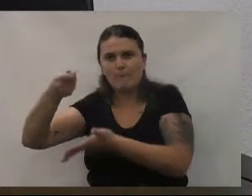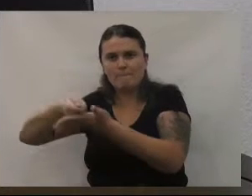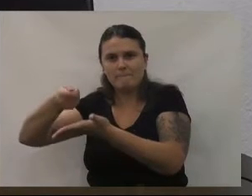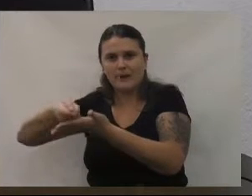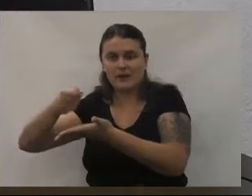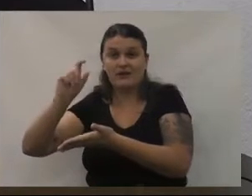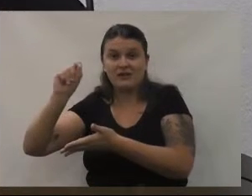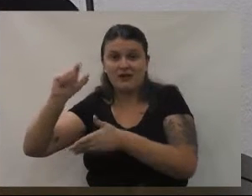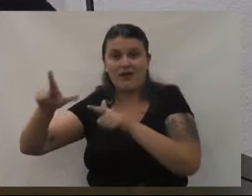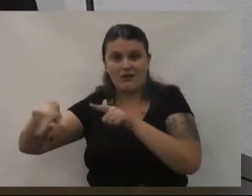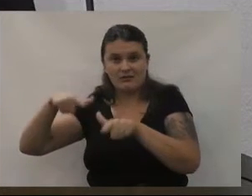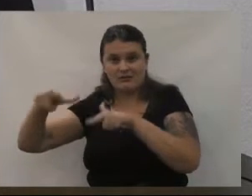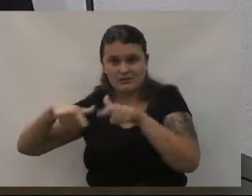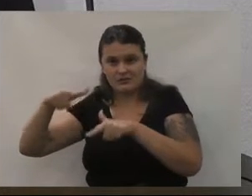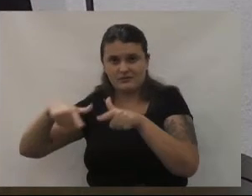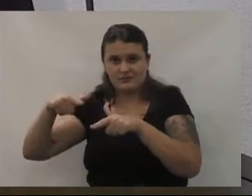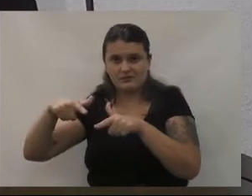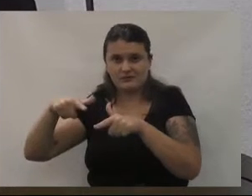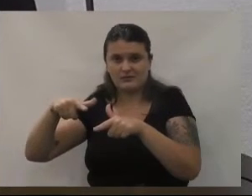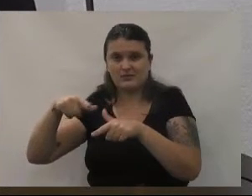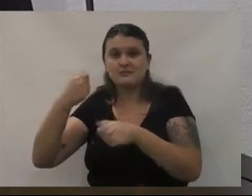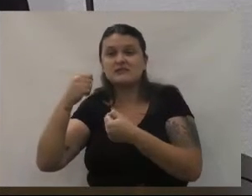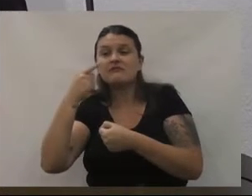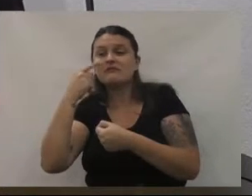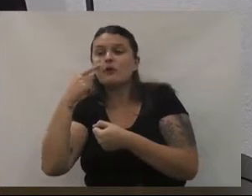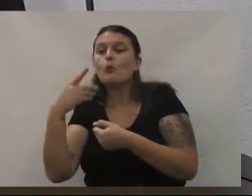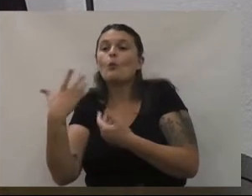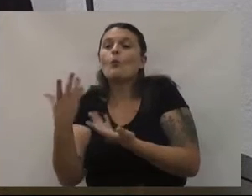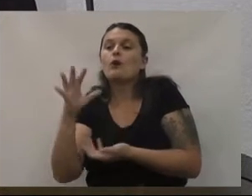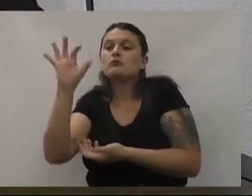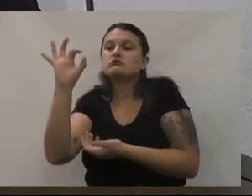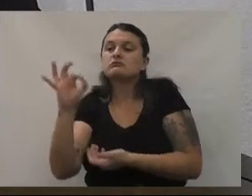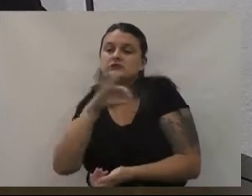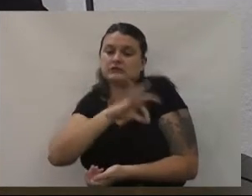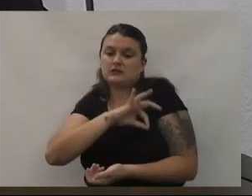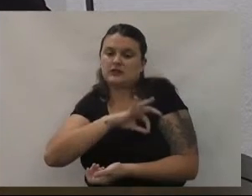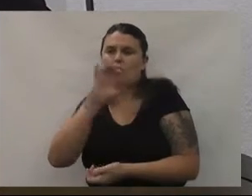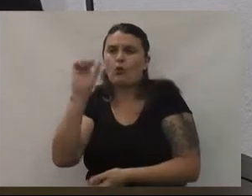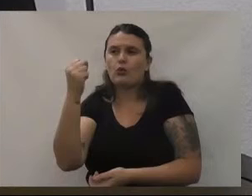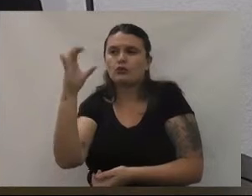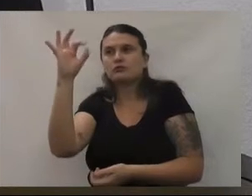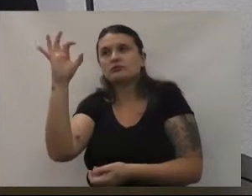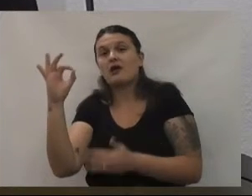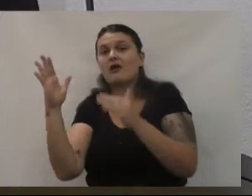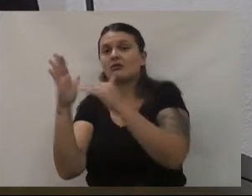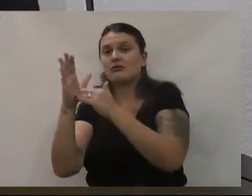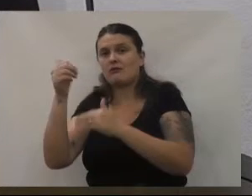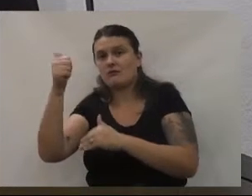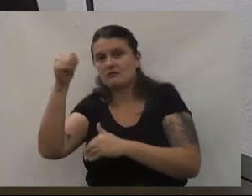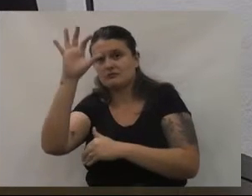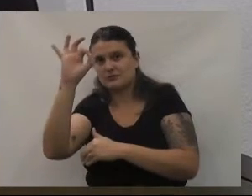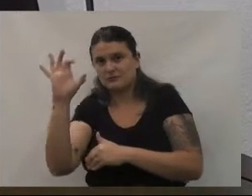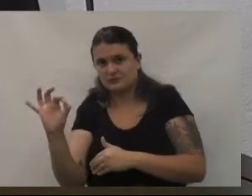dos trabalhadores, que é de acordo com o nível salarial. Começa com 8% e vai até 11%.